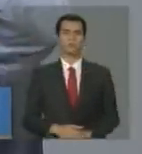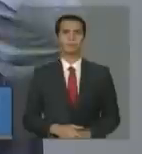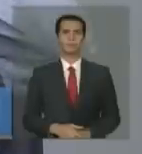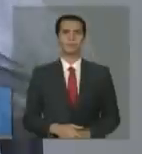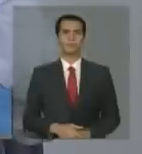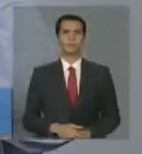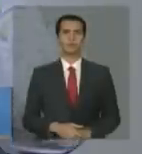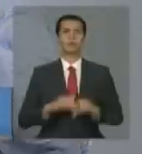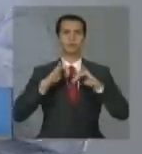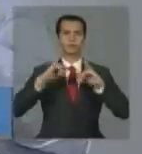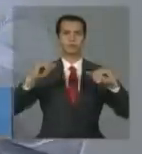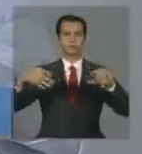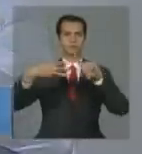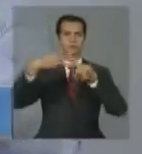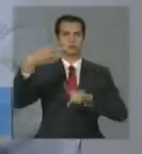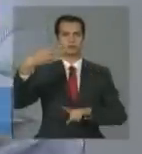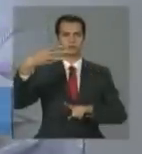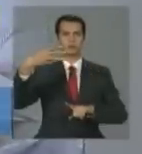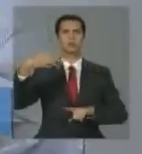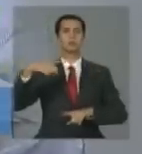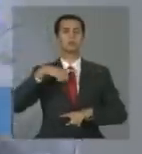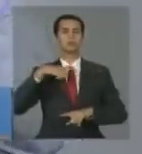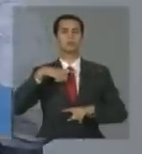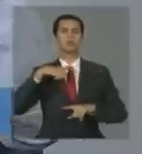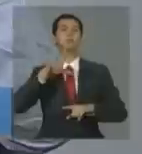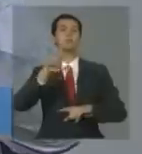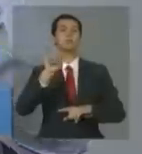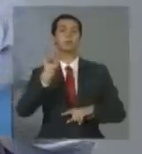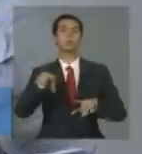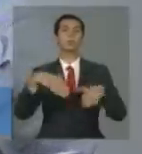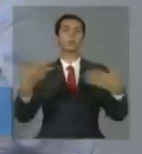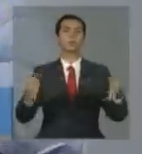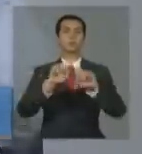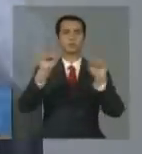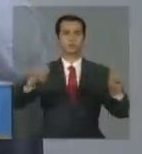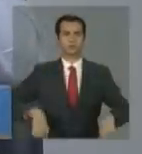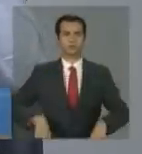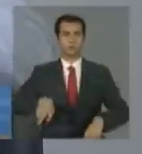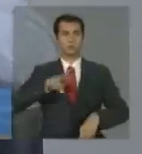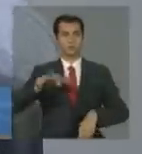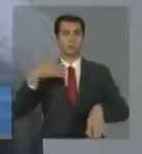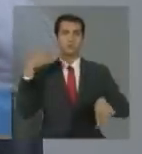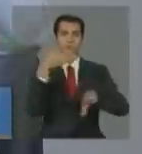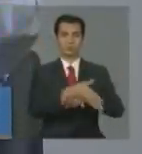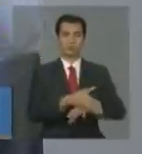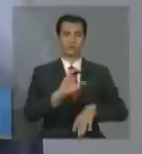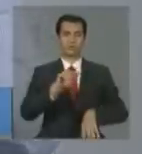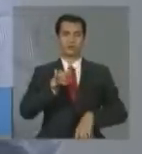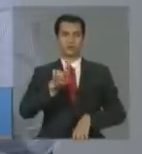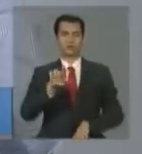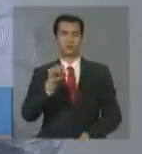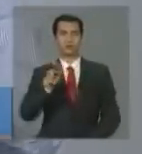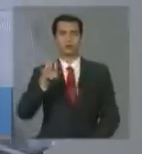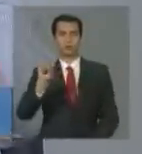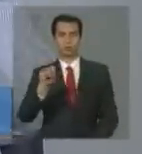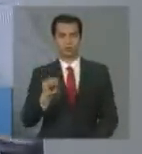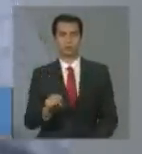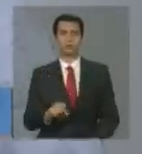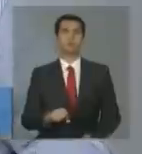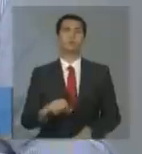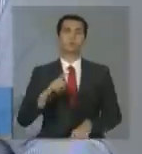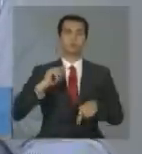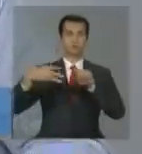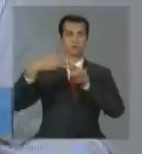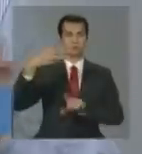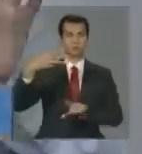Um combo para ele selecionar o sistema para qual ele vai dar acesso. Por exemplo, ele vai dar acesso ao CadSuas. Ele vai clicar na setinha, vai aparecer uma lista de sistemas, ele